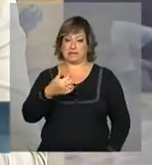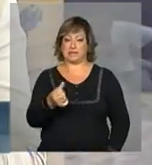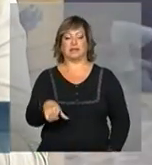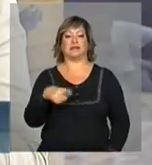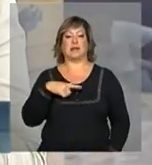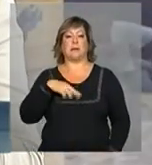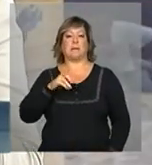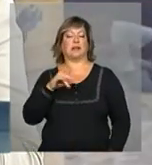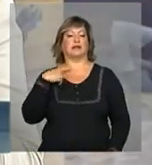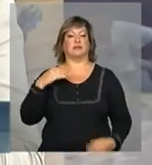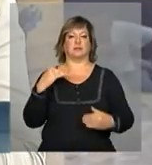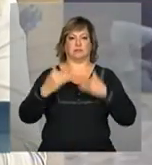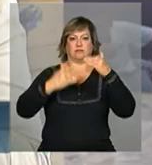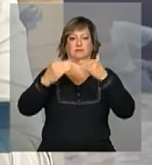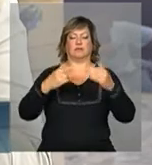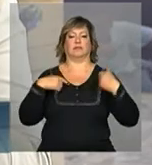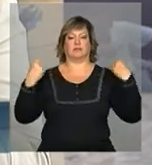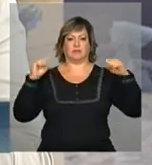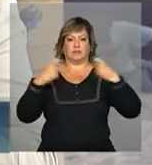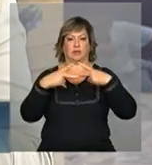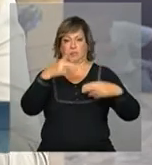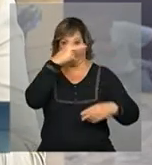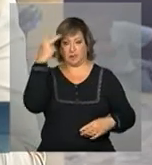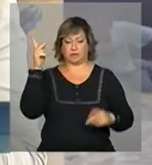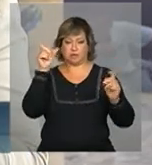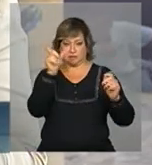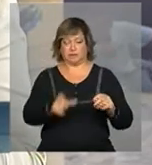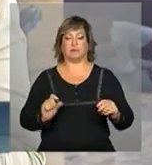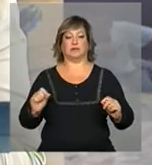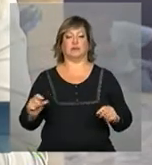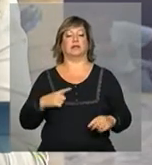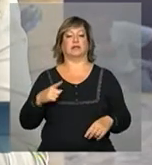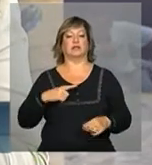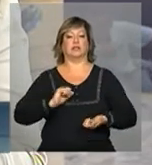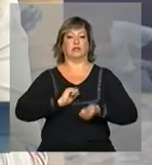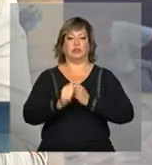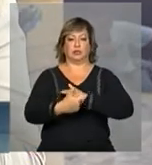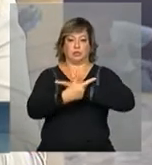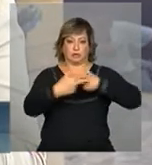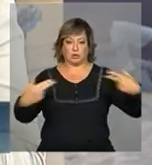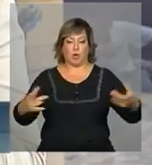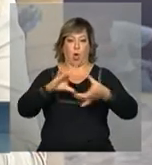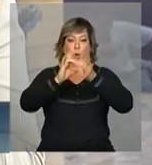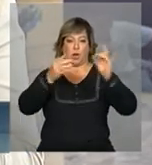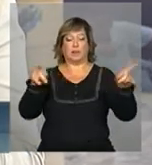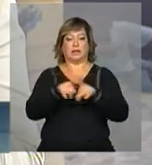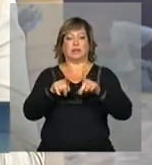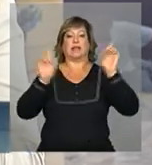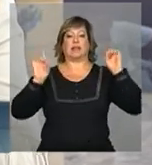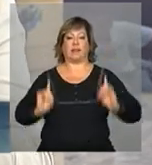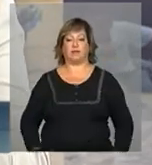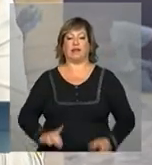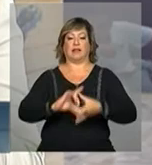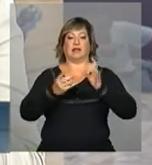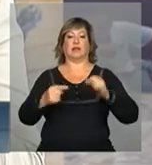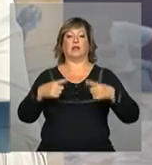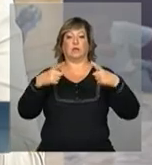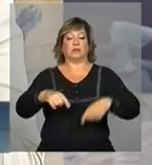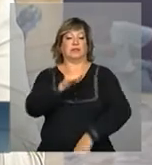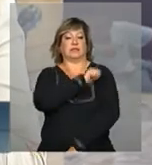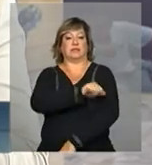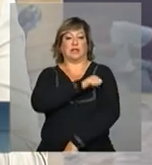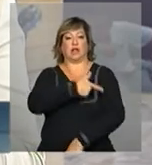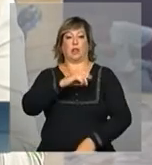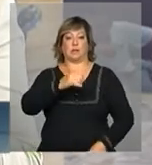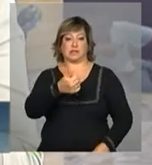metas de desempenho esportivo para os atletas nos Jogos Olímpicos e Paralímpicos de 2016 na cidade do Rio de Janeiro.